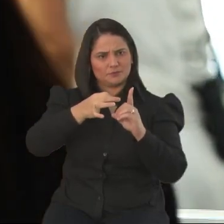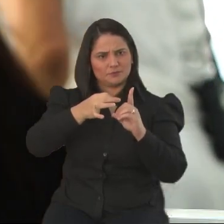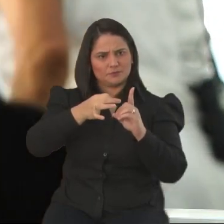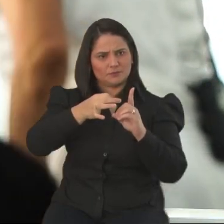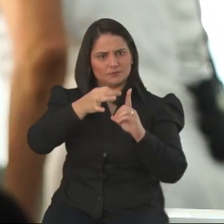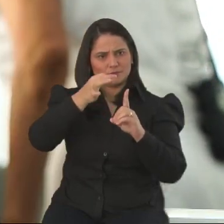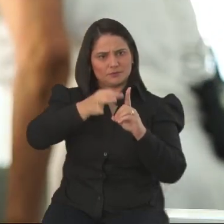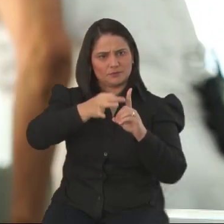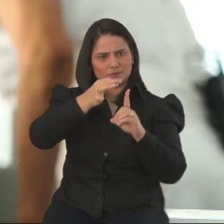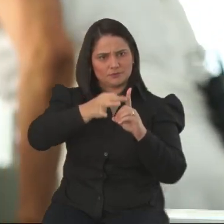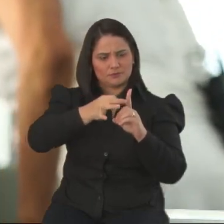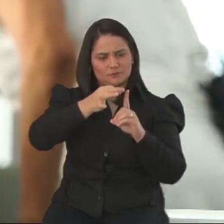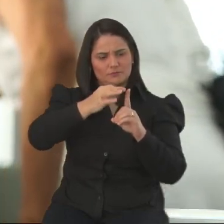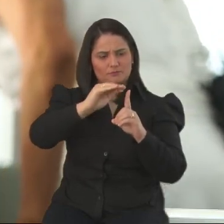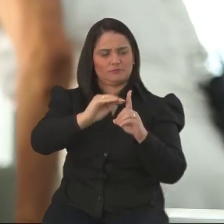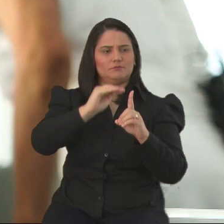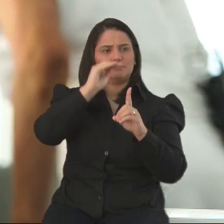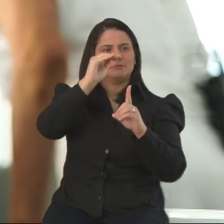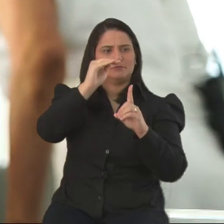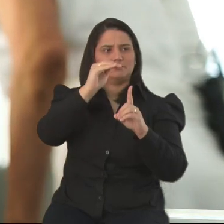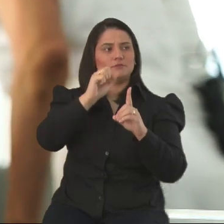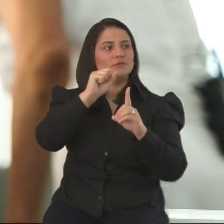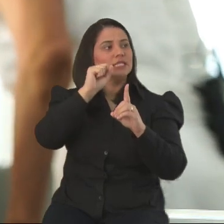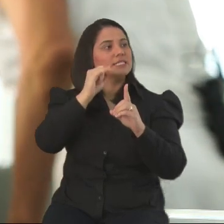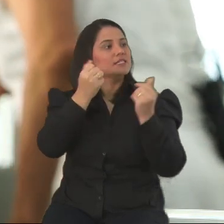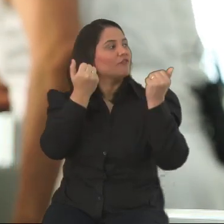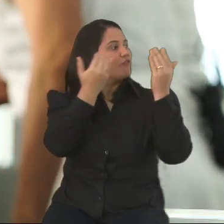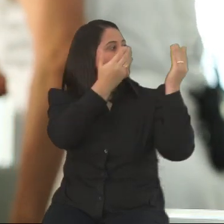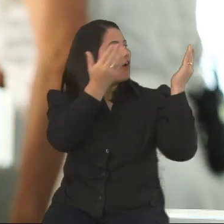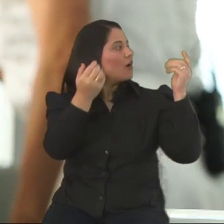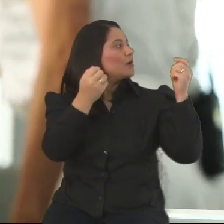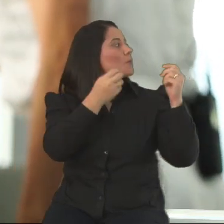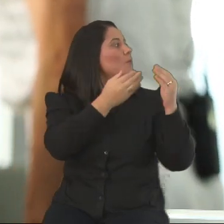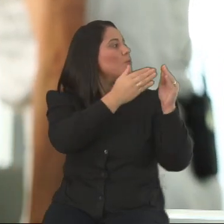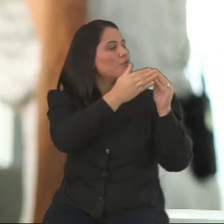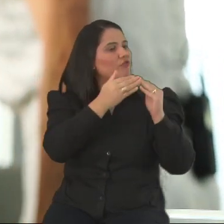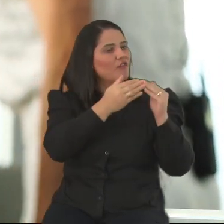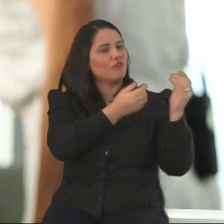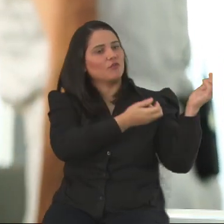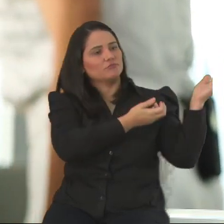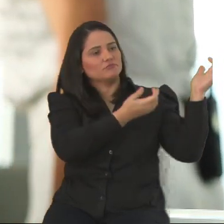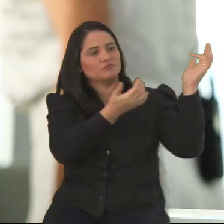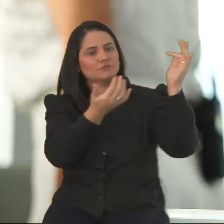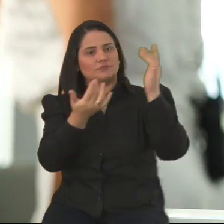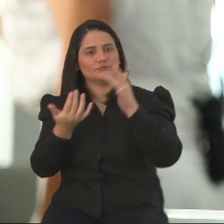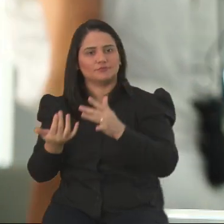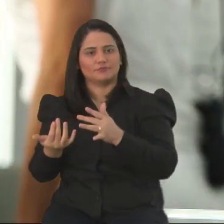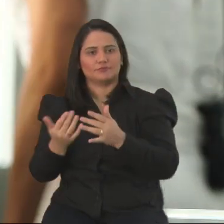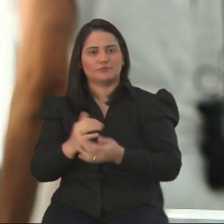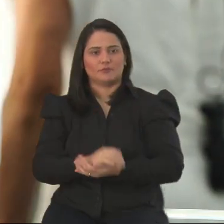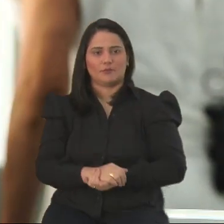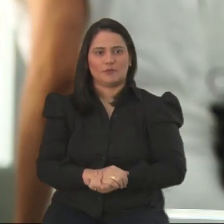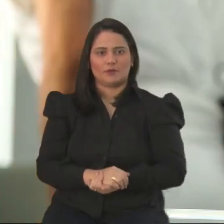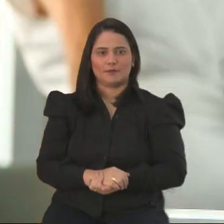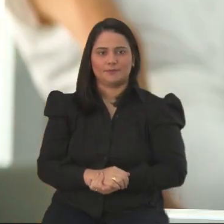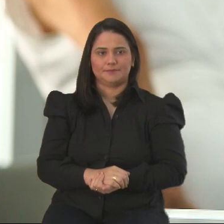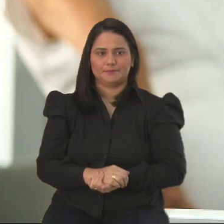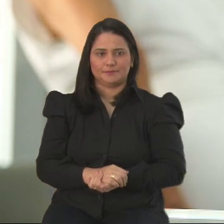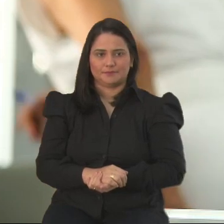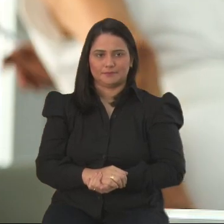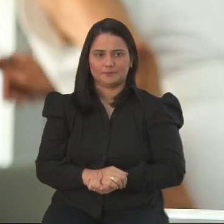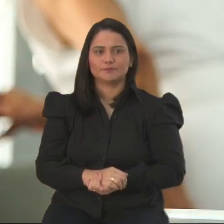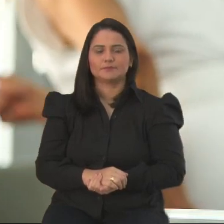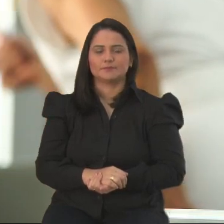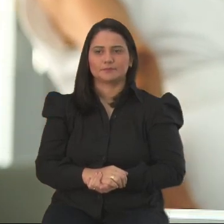aqui do nosso salão que adentrem, por gentileza, para assistirem daqui a pouquinho a brilhante palestra que certamente